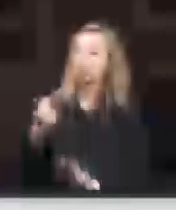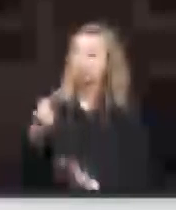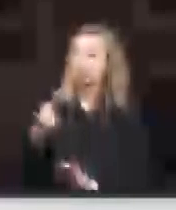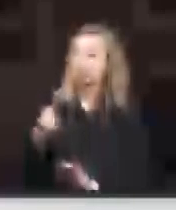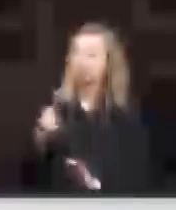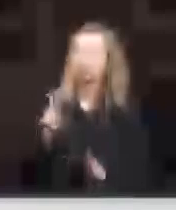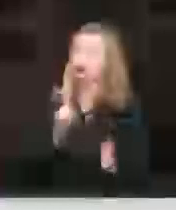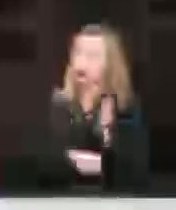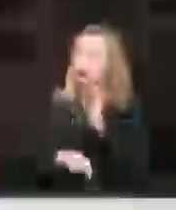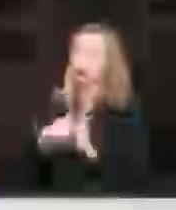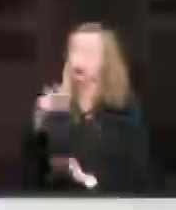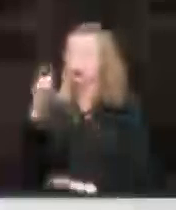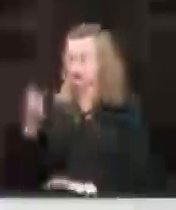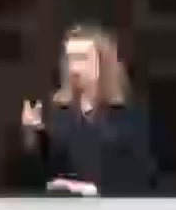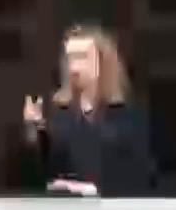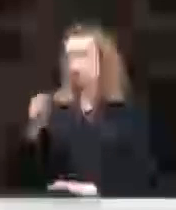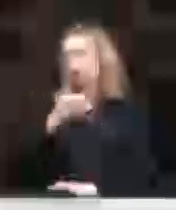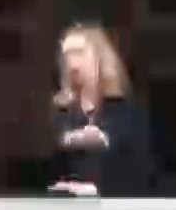achatando direitos,